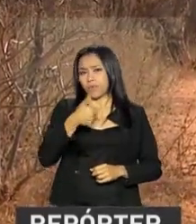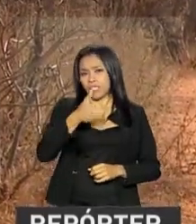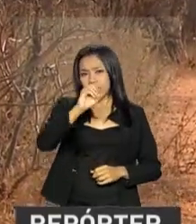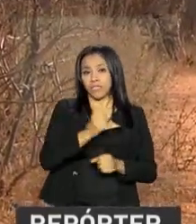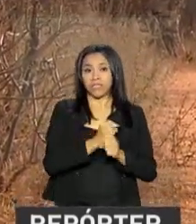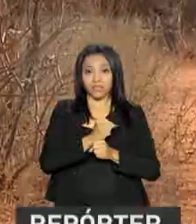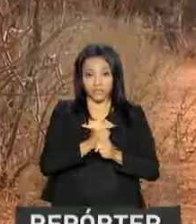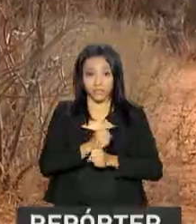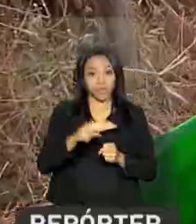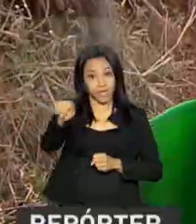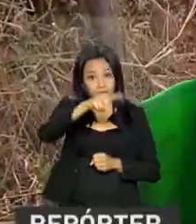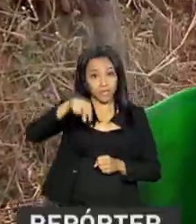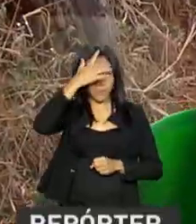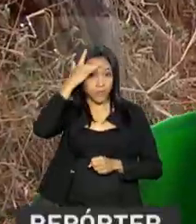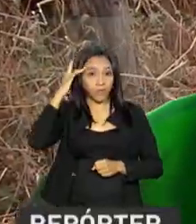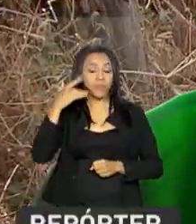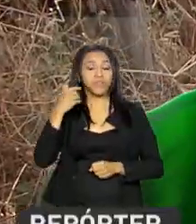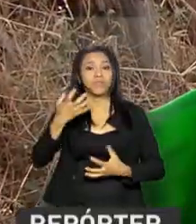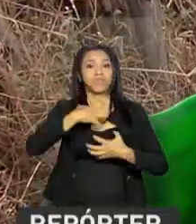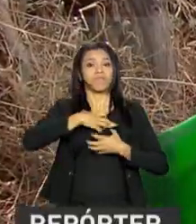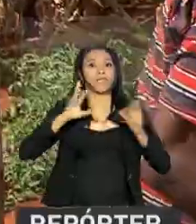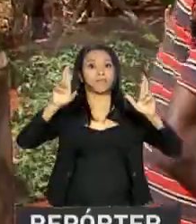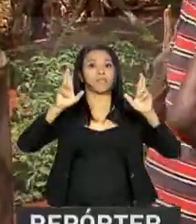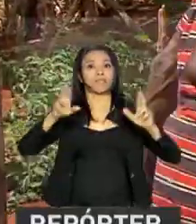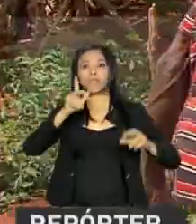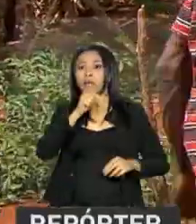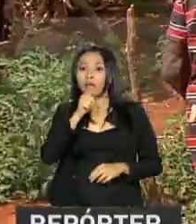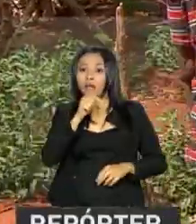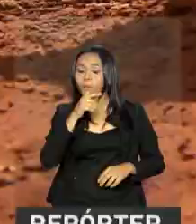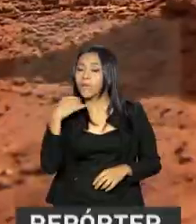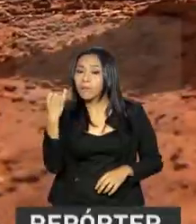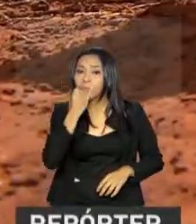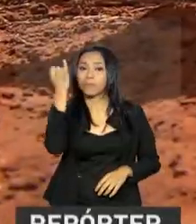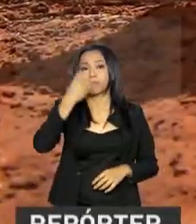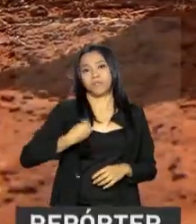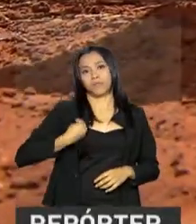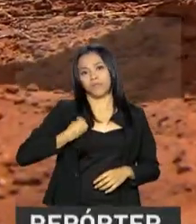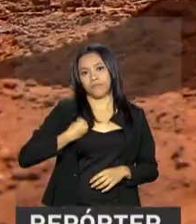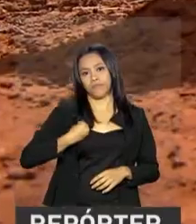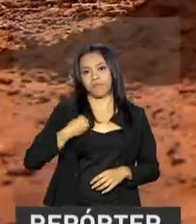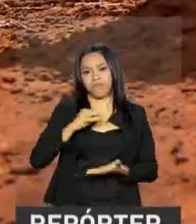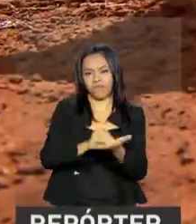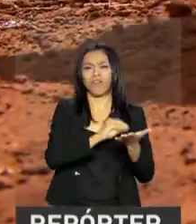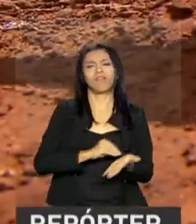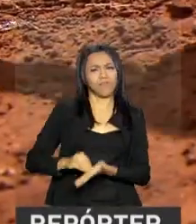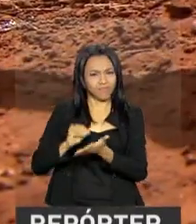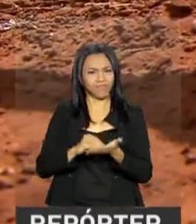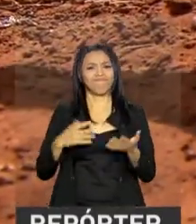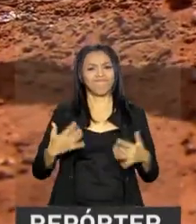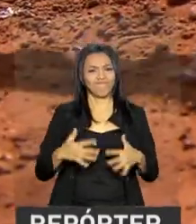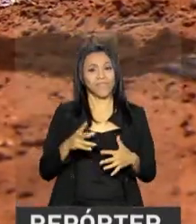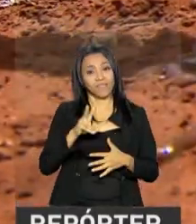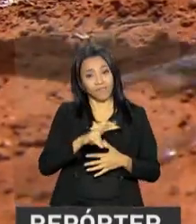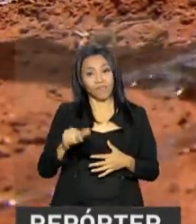essa população começou a ter esperança de que a água, tão essencial para a vida, mas tão escassa na região,